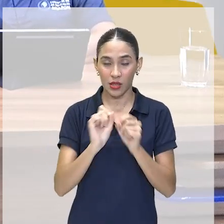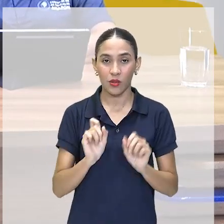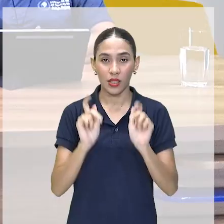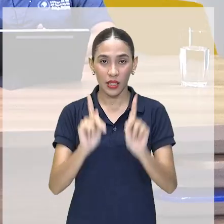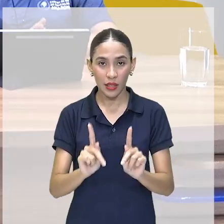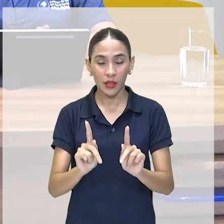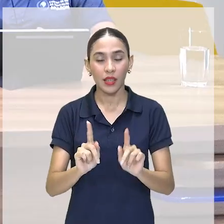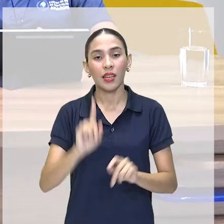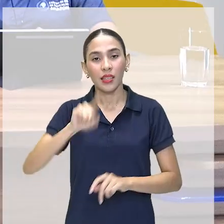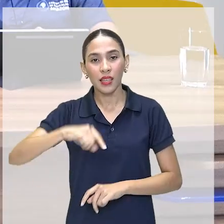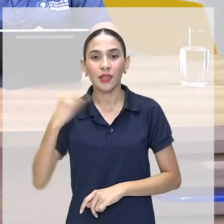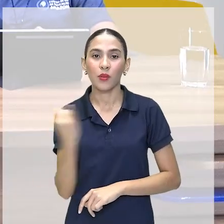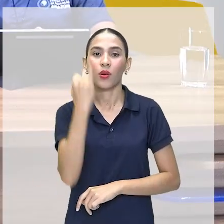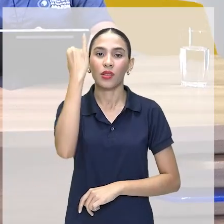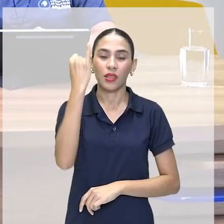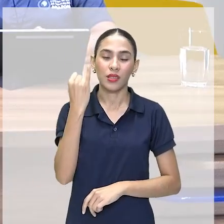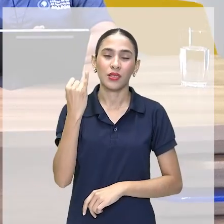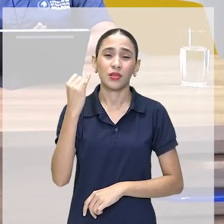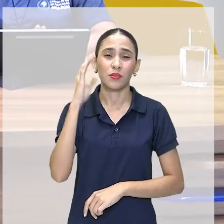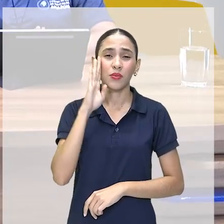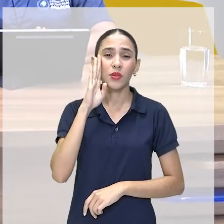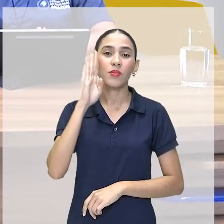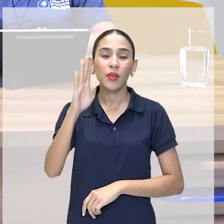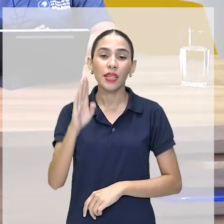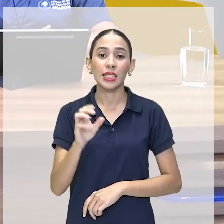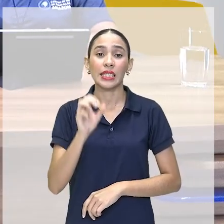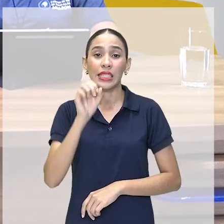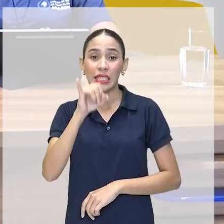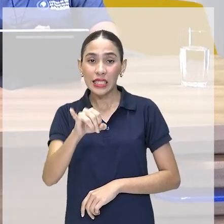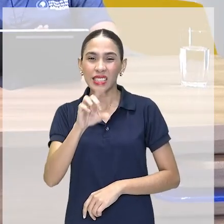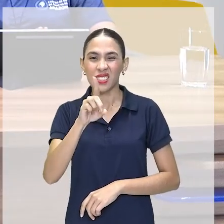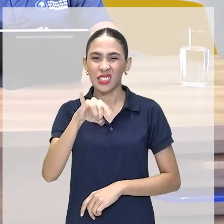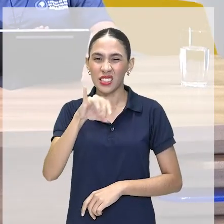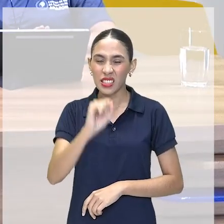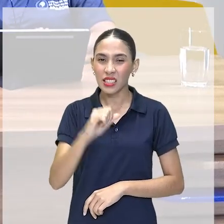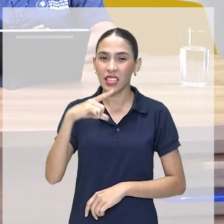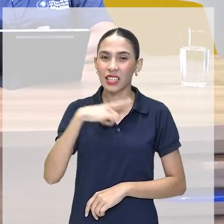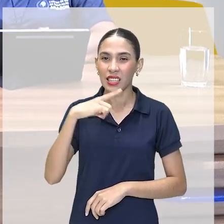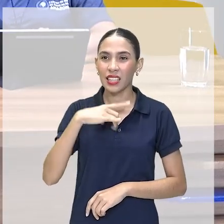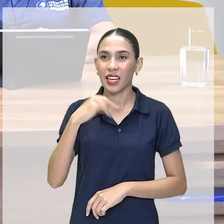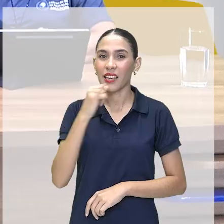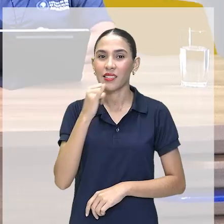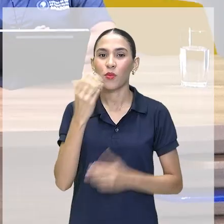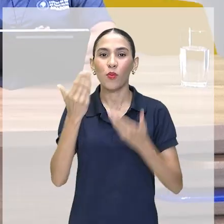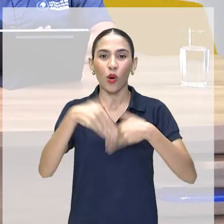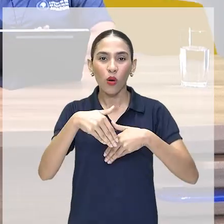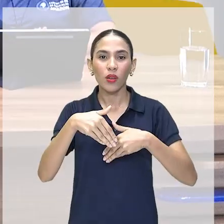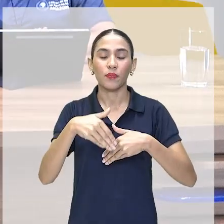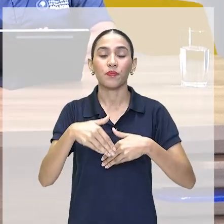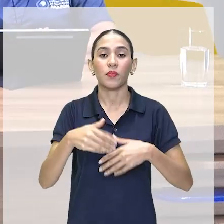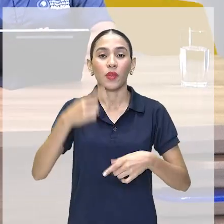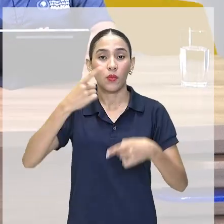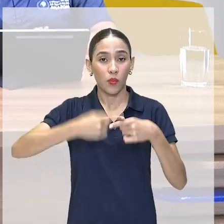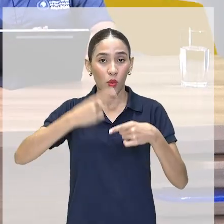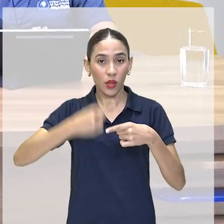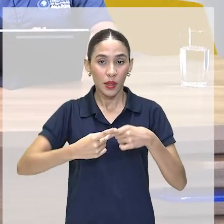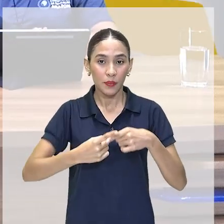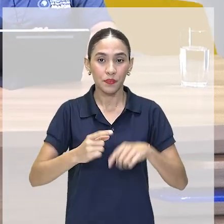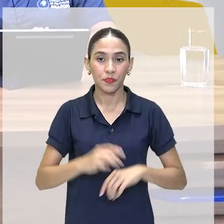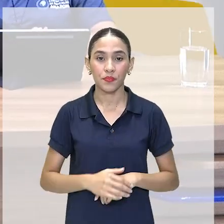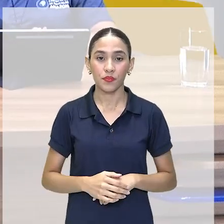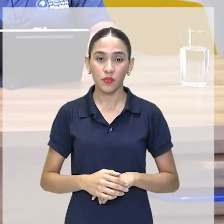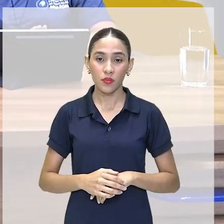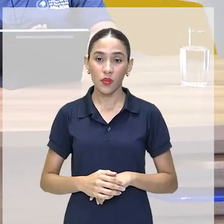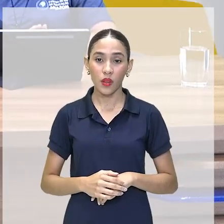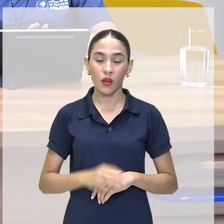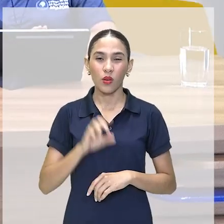Isso é muito importante, né? Principalmente se nesse dia tiver agendamento de avaliação. Por quê?